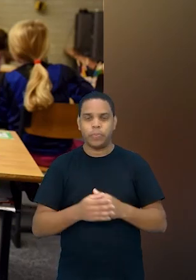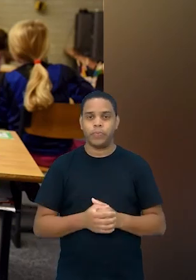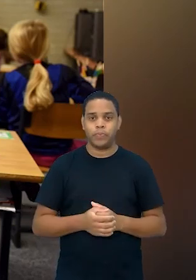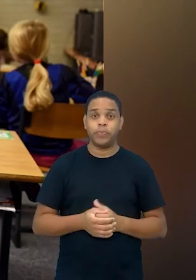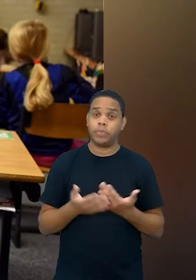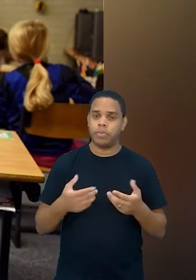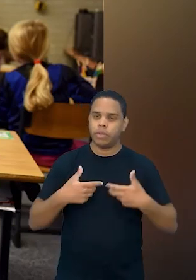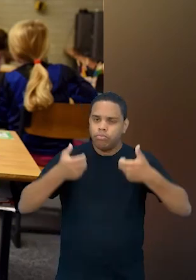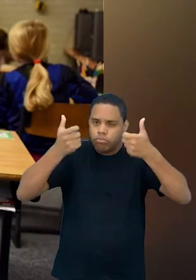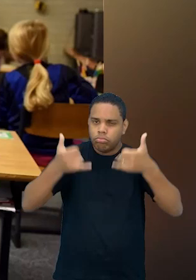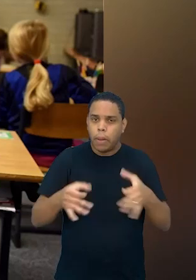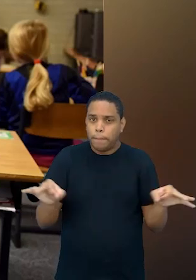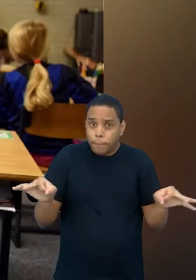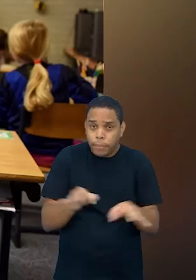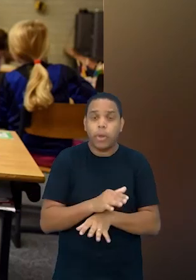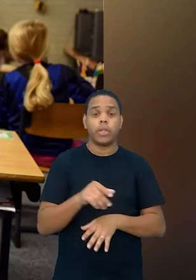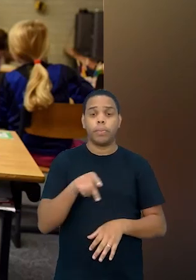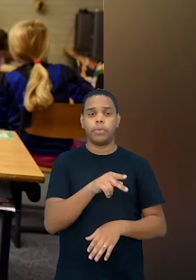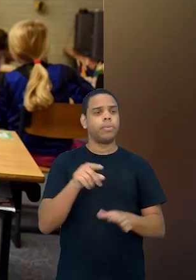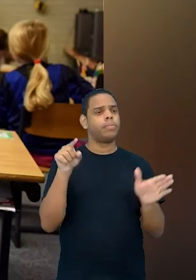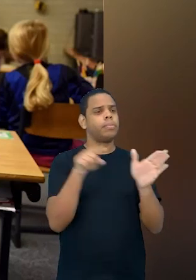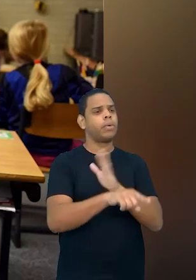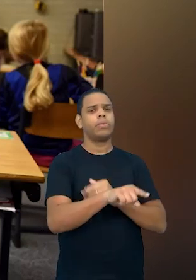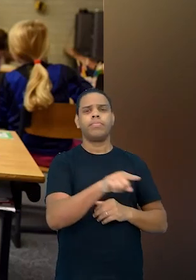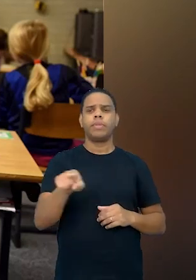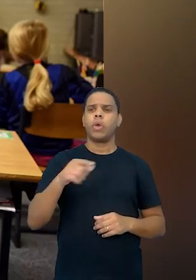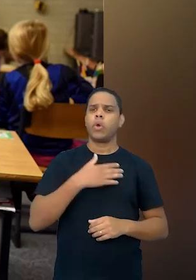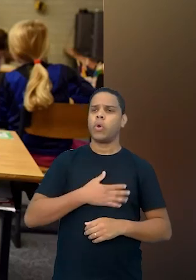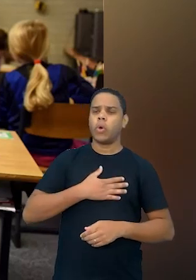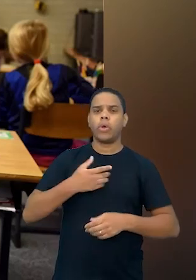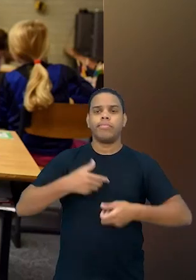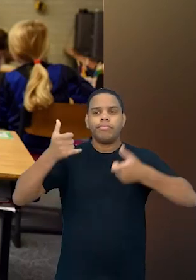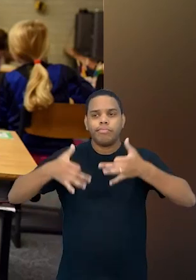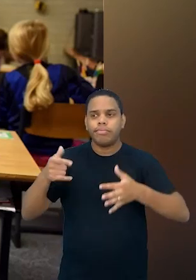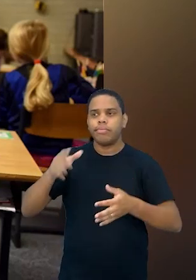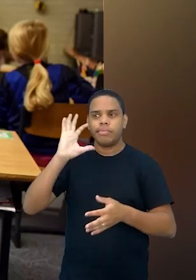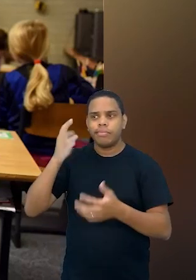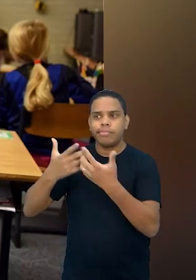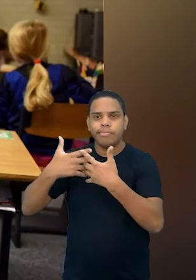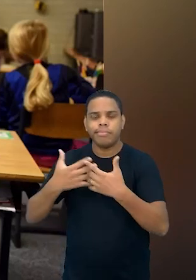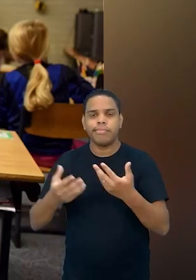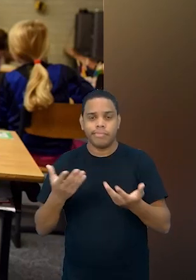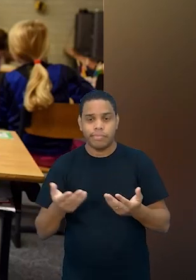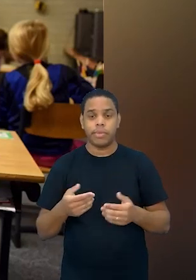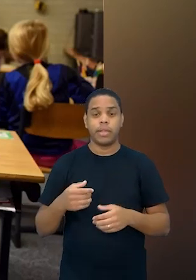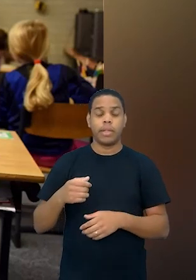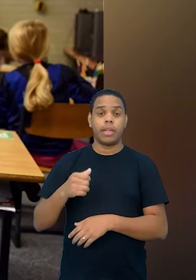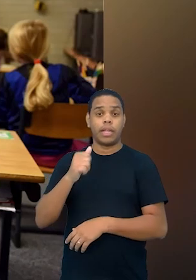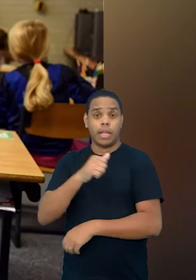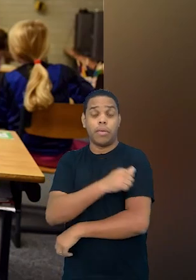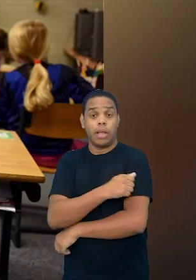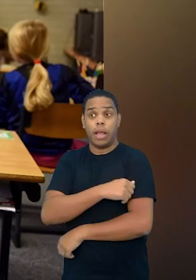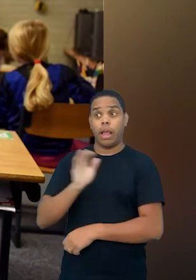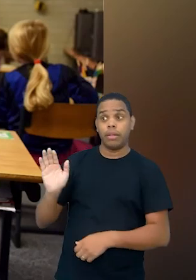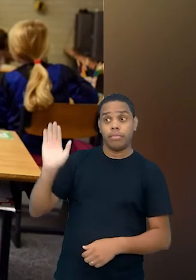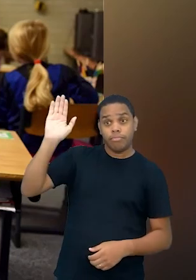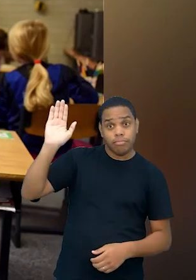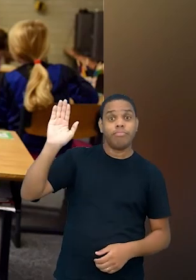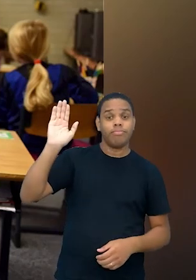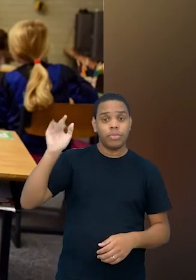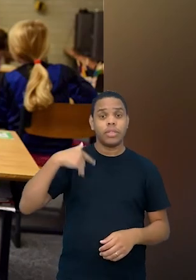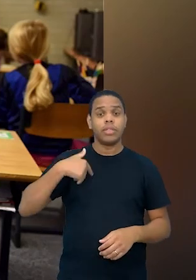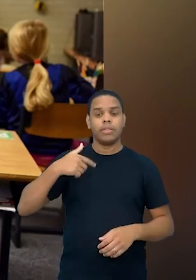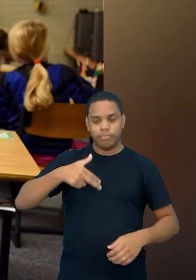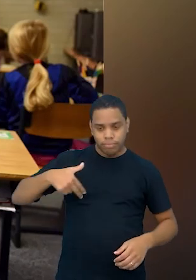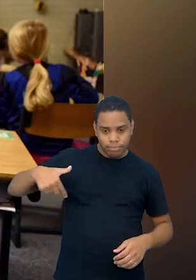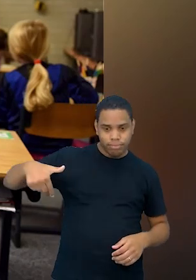as explicações, a professora perguntou quem gostaria de compartilhar sua resolução. A estudante Cadeixa levantou a mão e foi